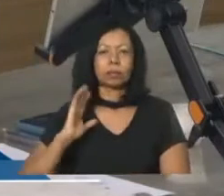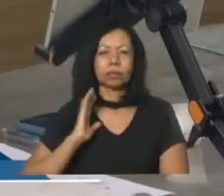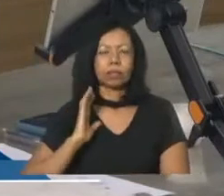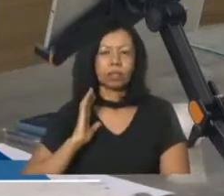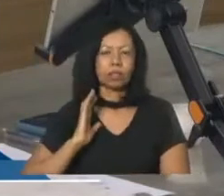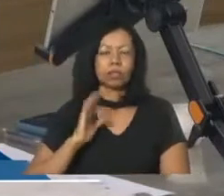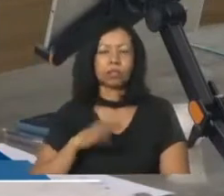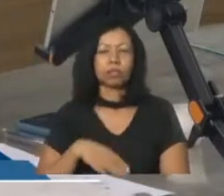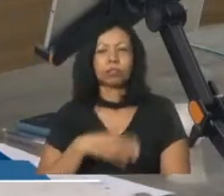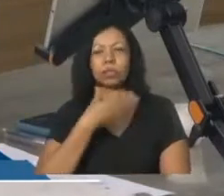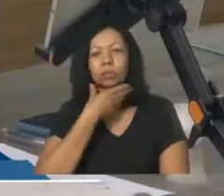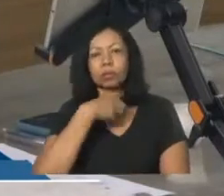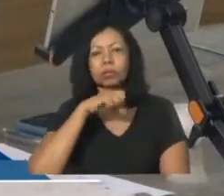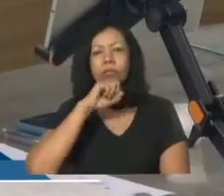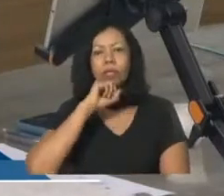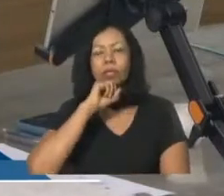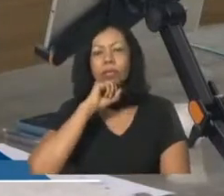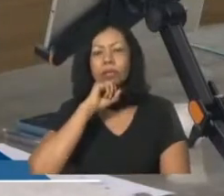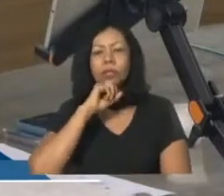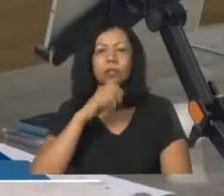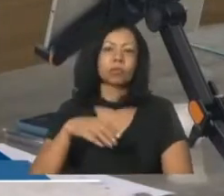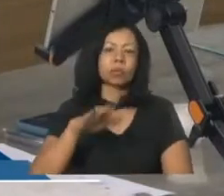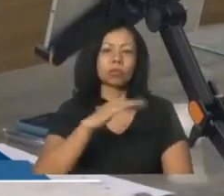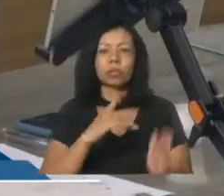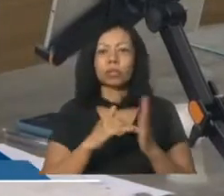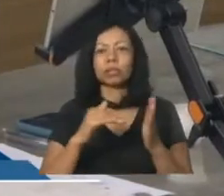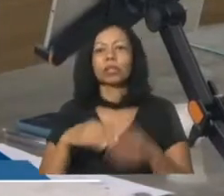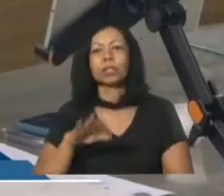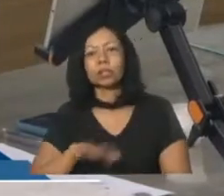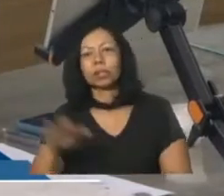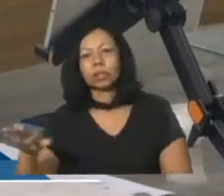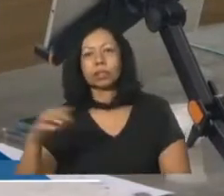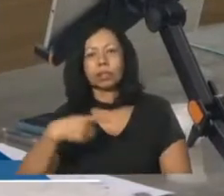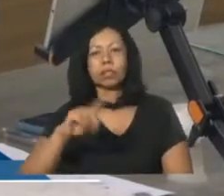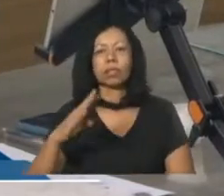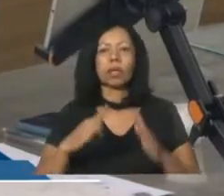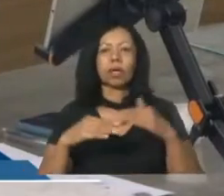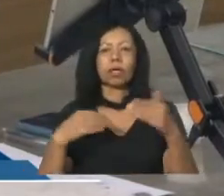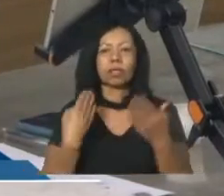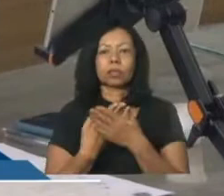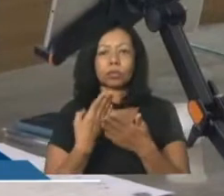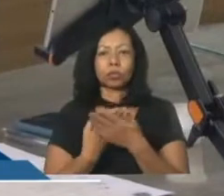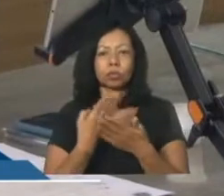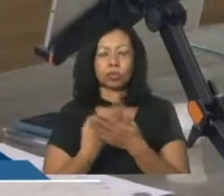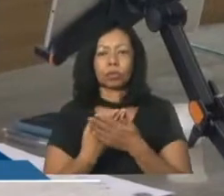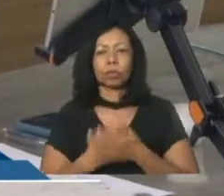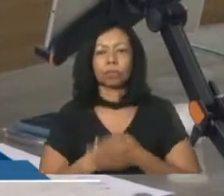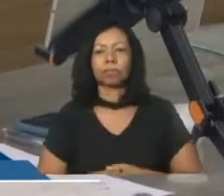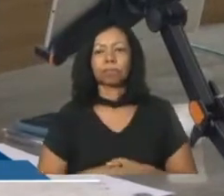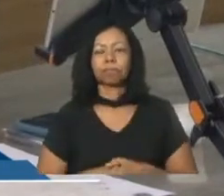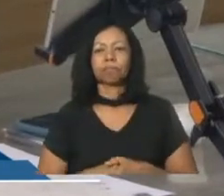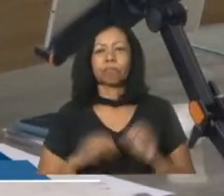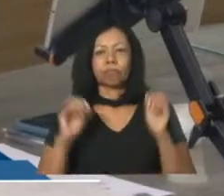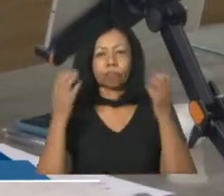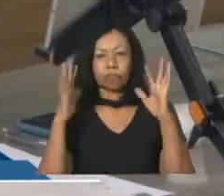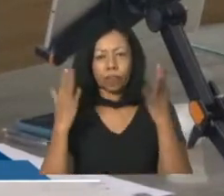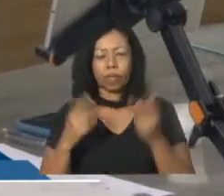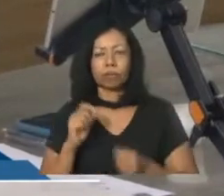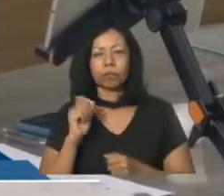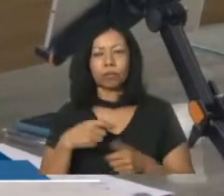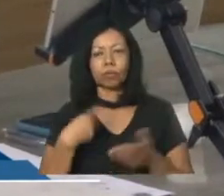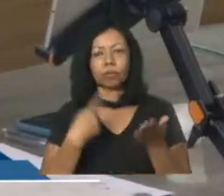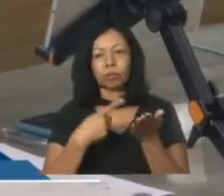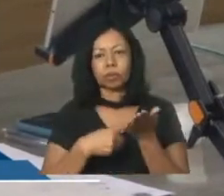para todas as crianças que ali estudam e praticam a patinação ali. Então, de momento é só e fica aqui a nossa moção de aplauso e